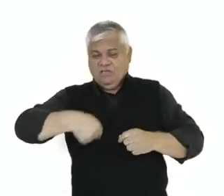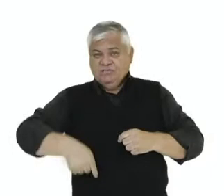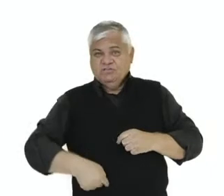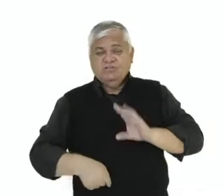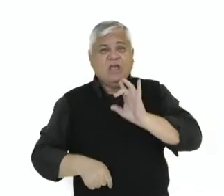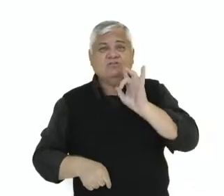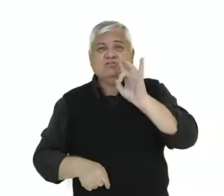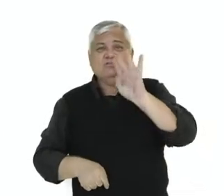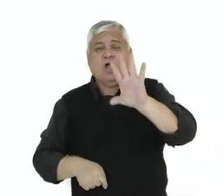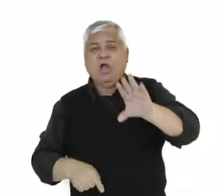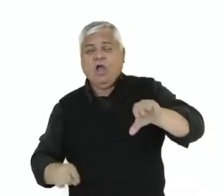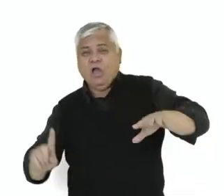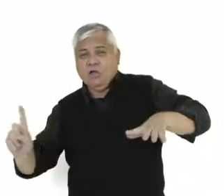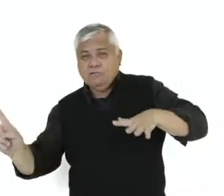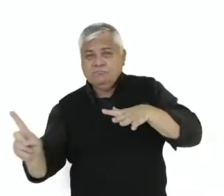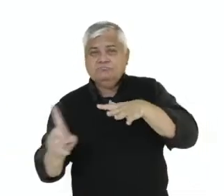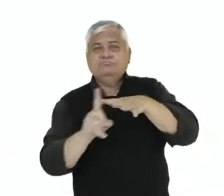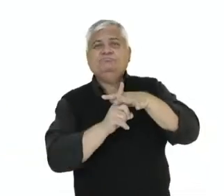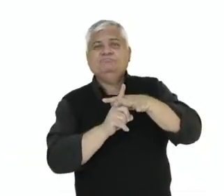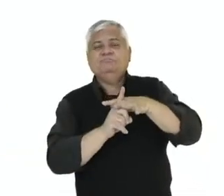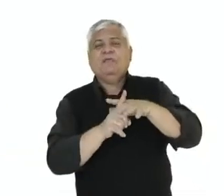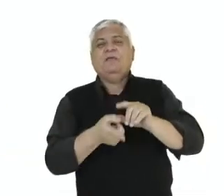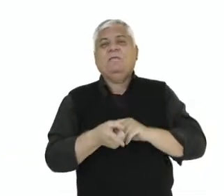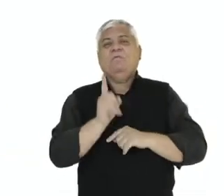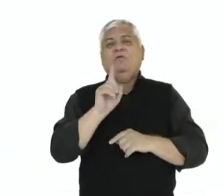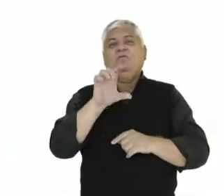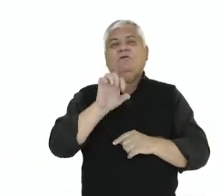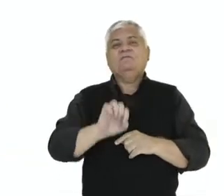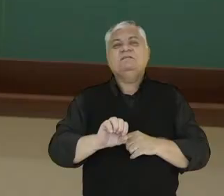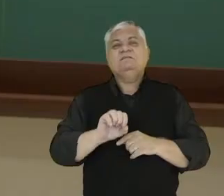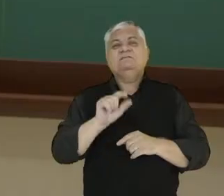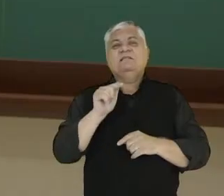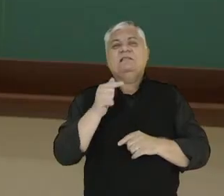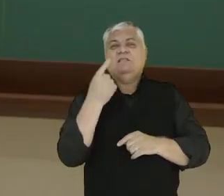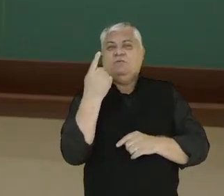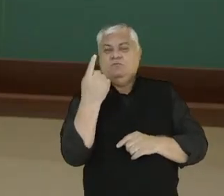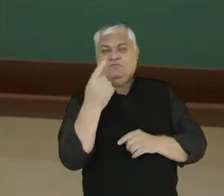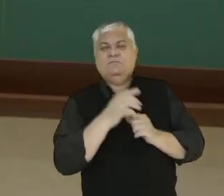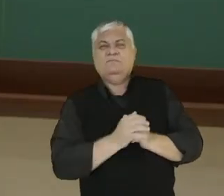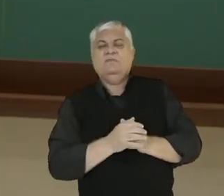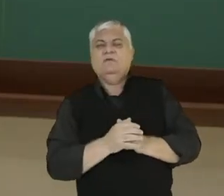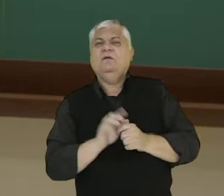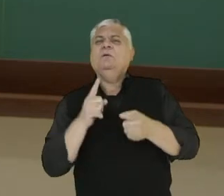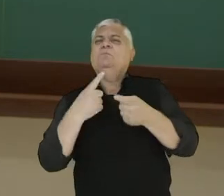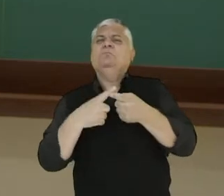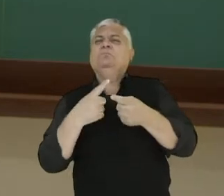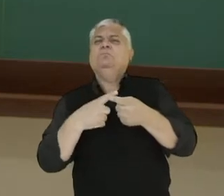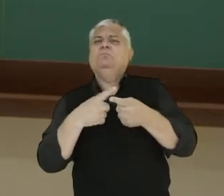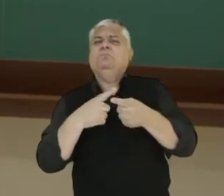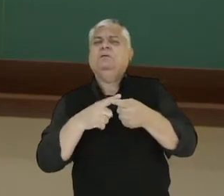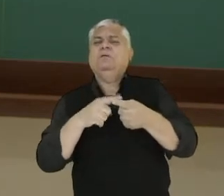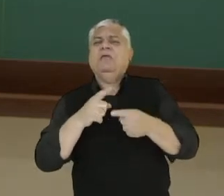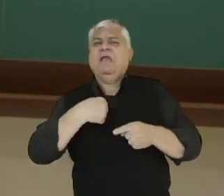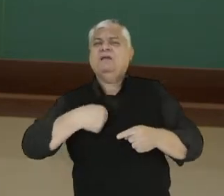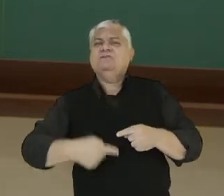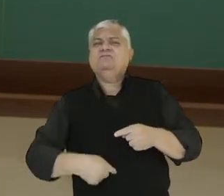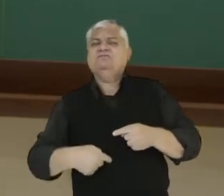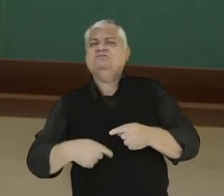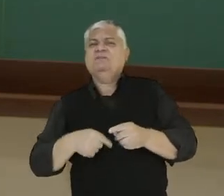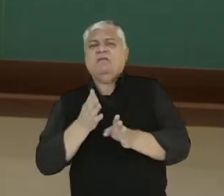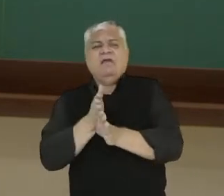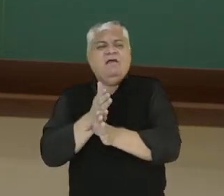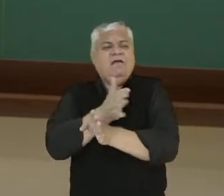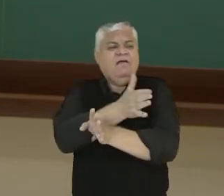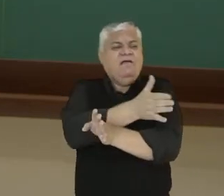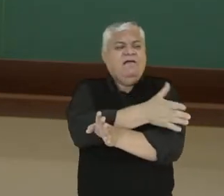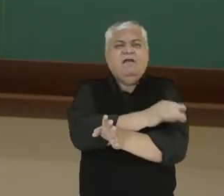passou a fazer parte do Conselho em 1971. Por qual motivo a China não faz parte desse conselho desde o fim